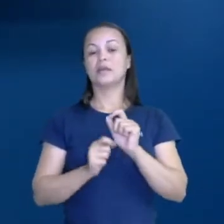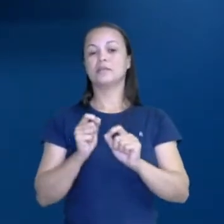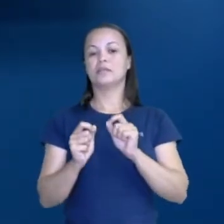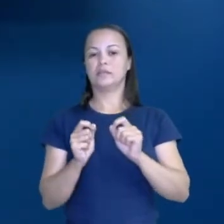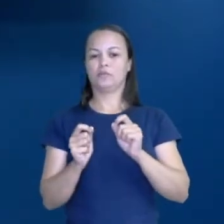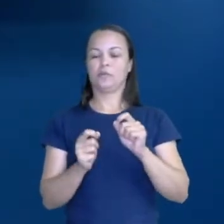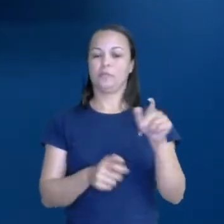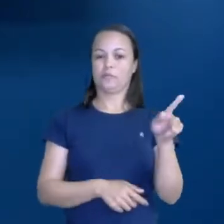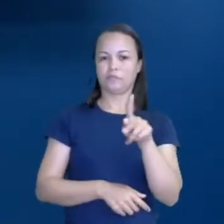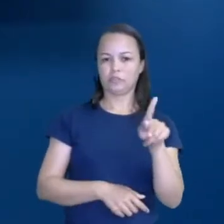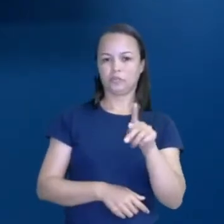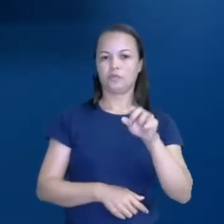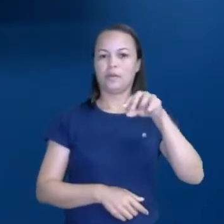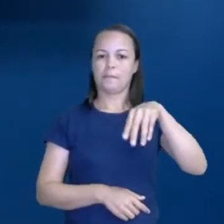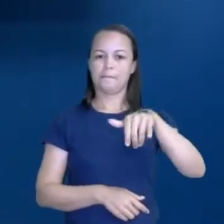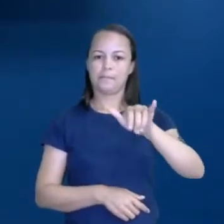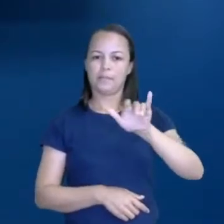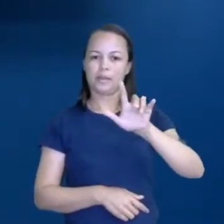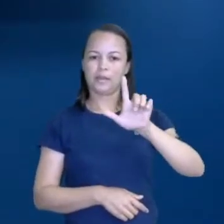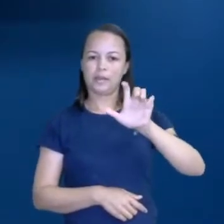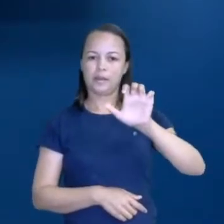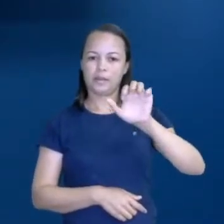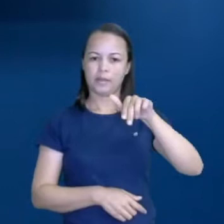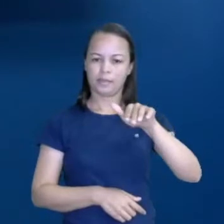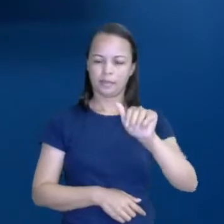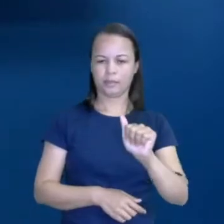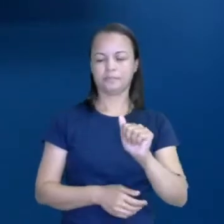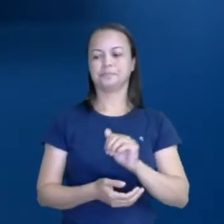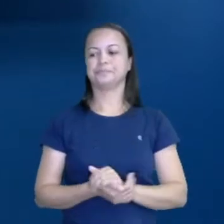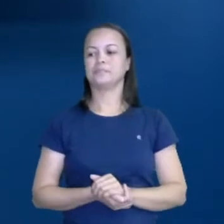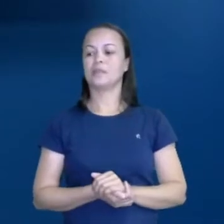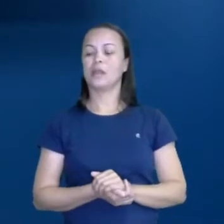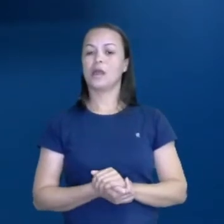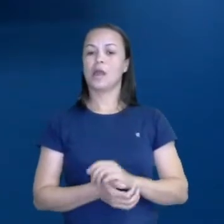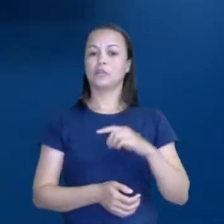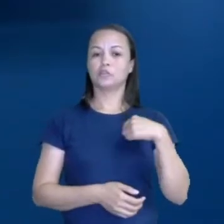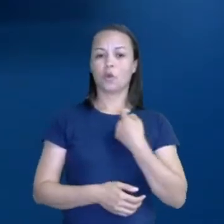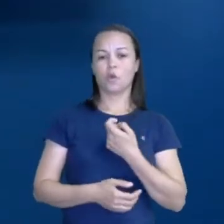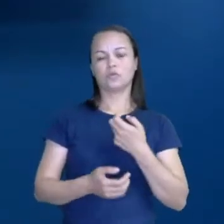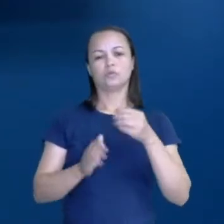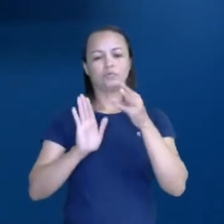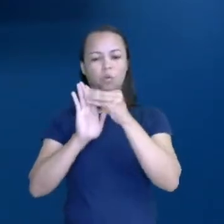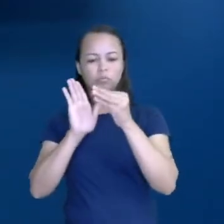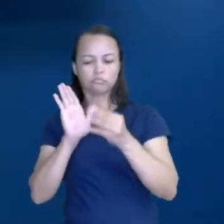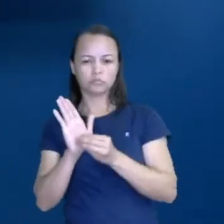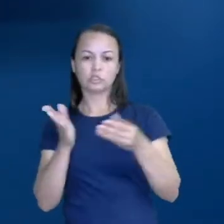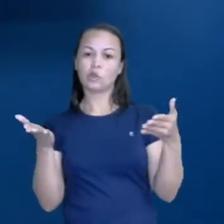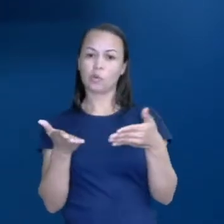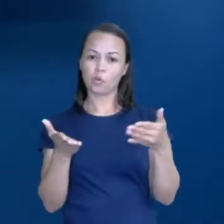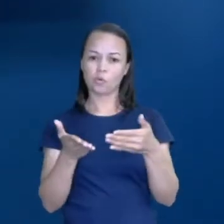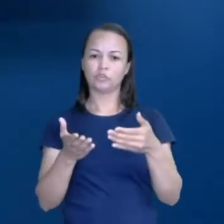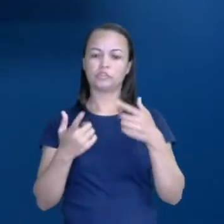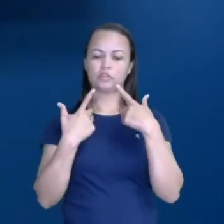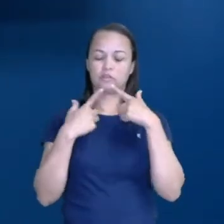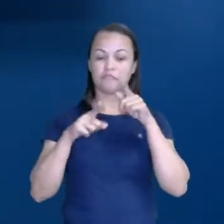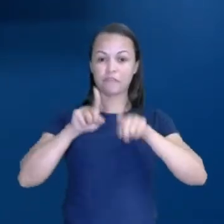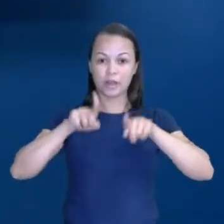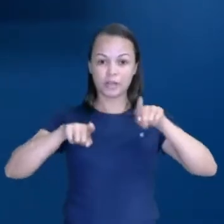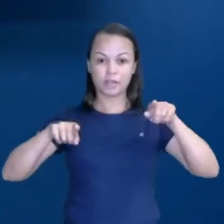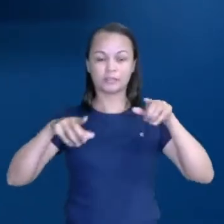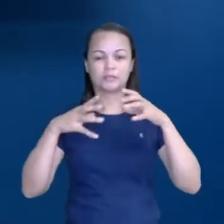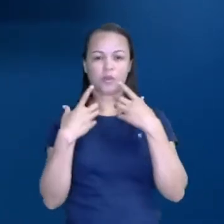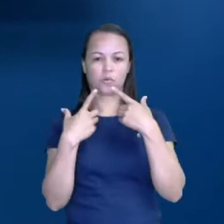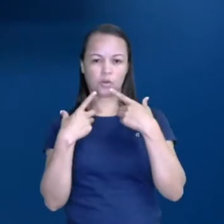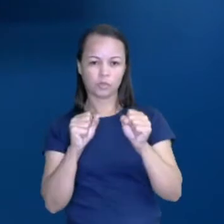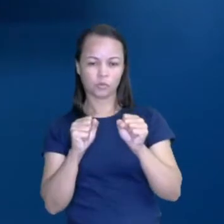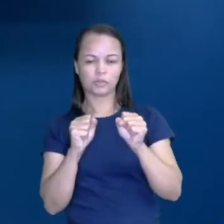Milena Cavalcante. Nosso conteúdo de hoje, variação linguística. Em nossas aulas, a gente já acabou